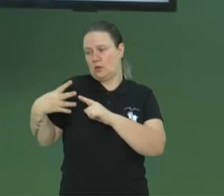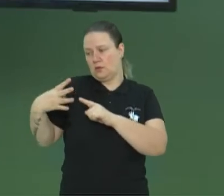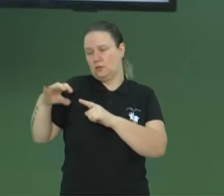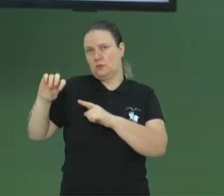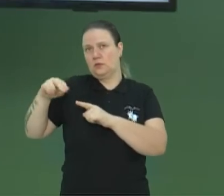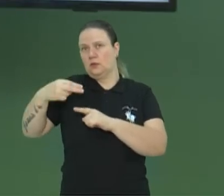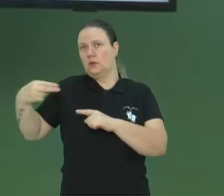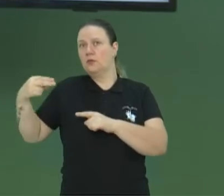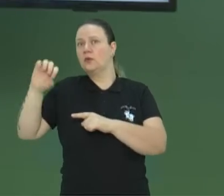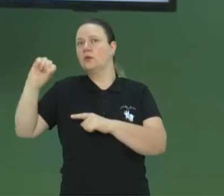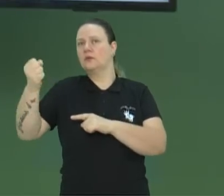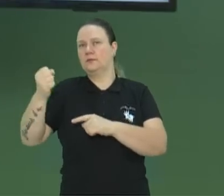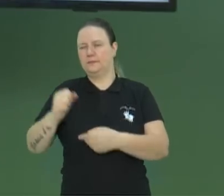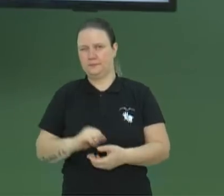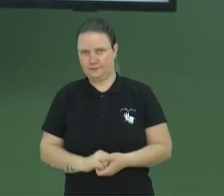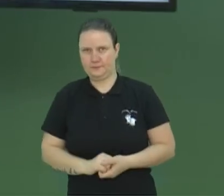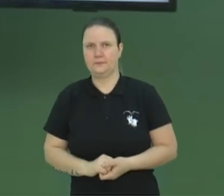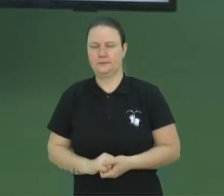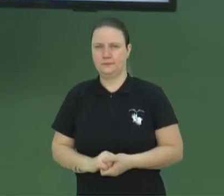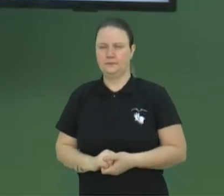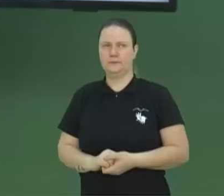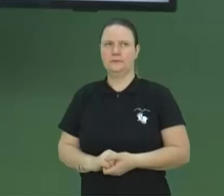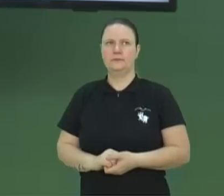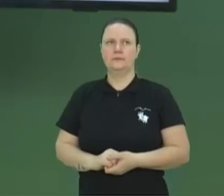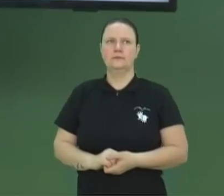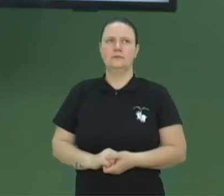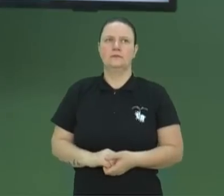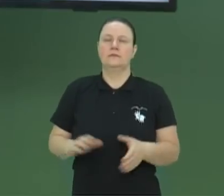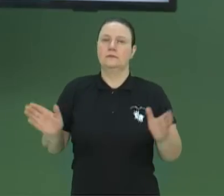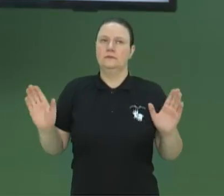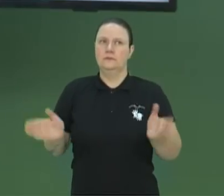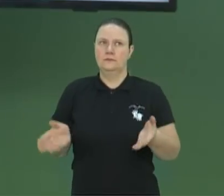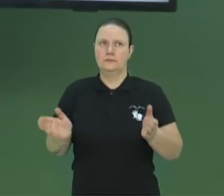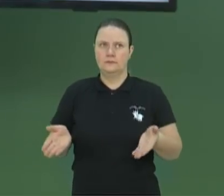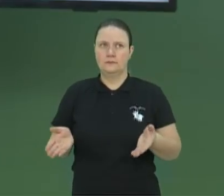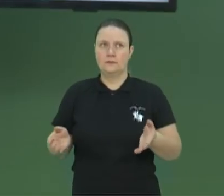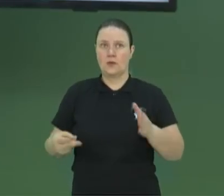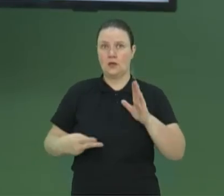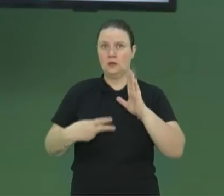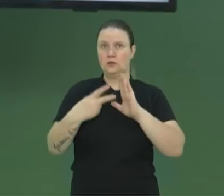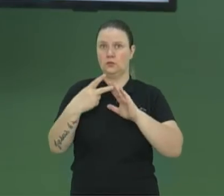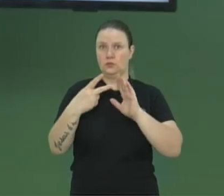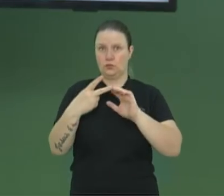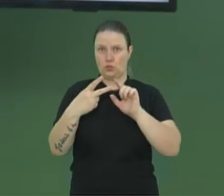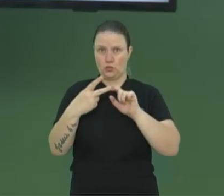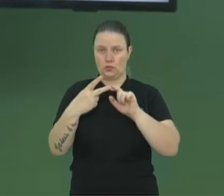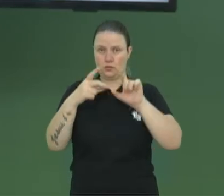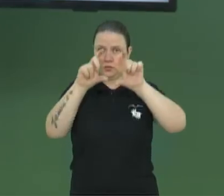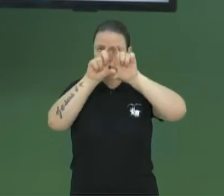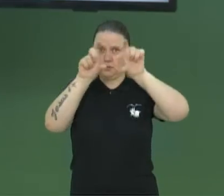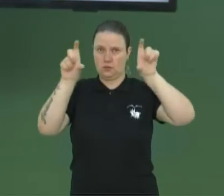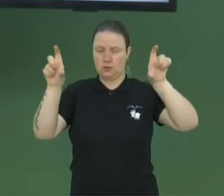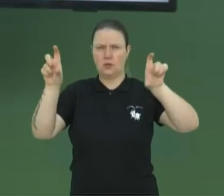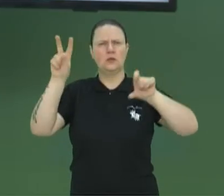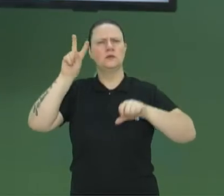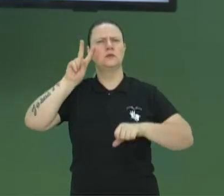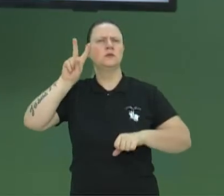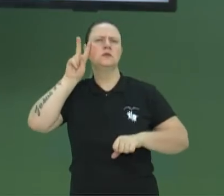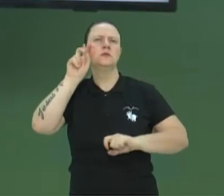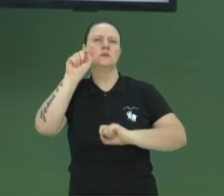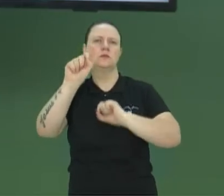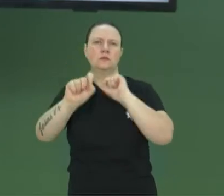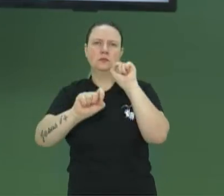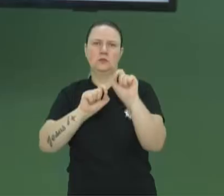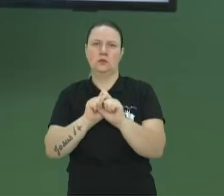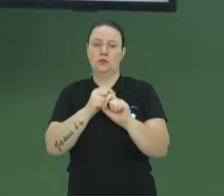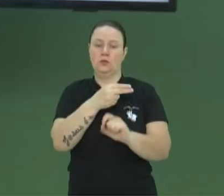aí da nossa primeira equação do segundo grau. Né? Agora, a gente vai resolver a segunda equação do segundo grau. Lembrando que essa segunda equação,